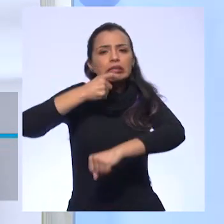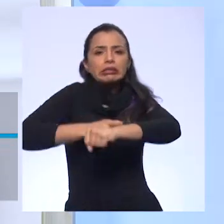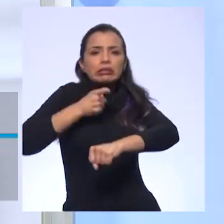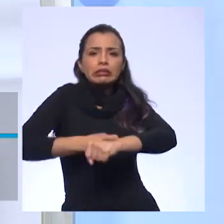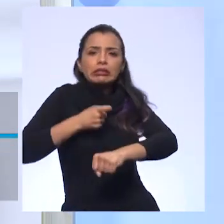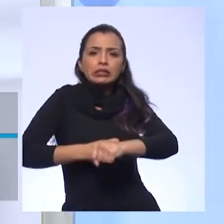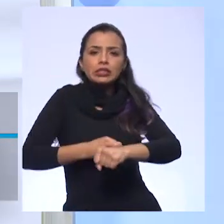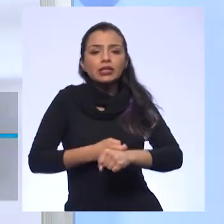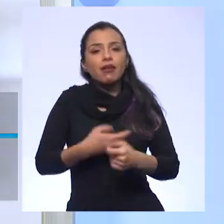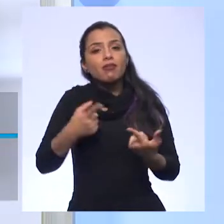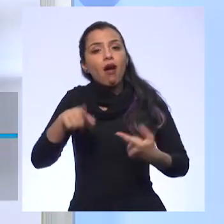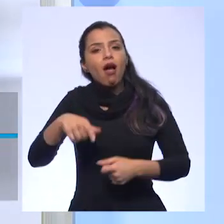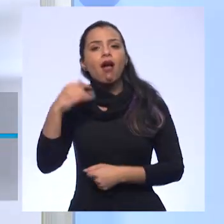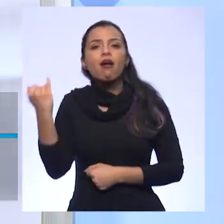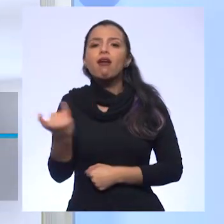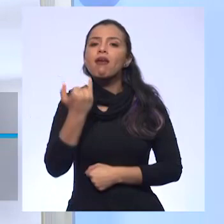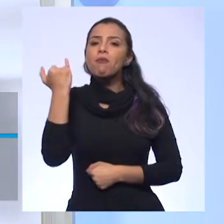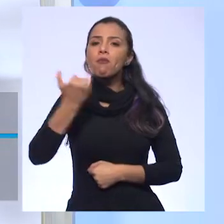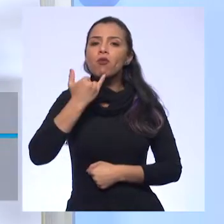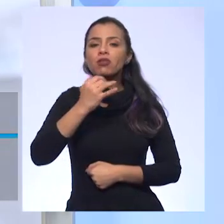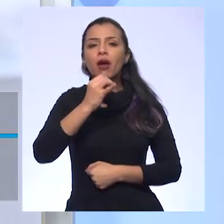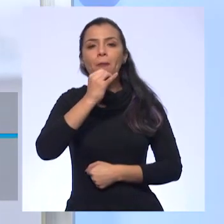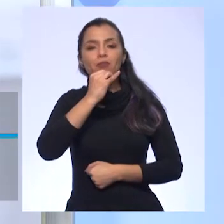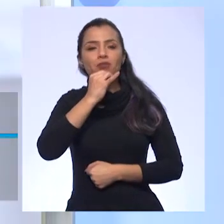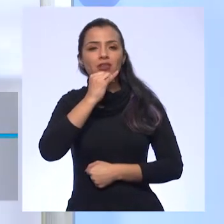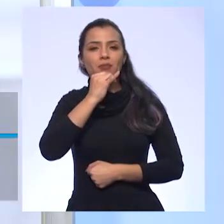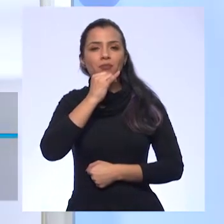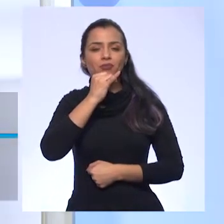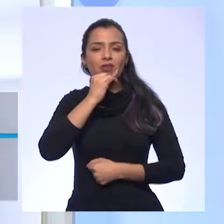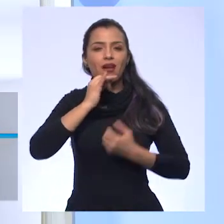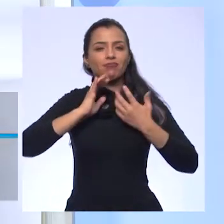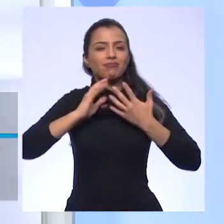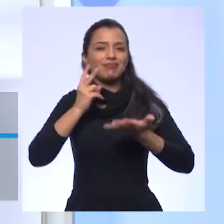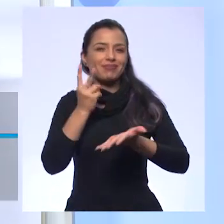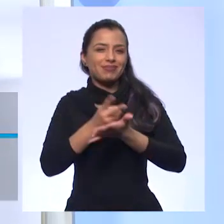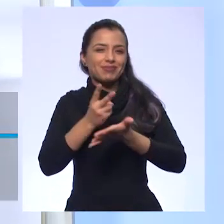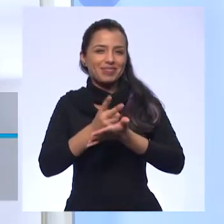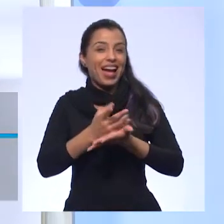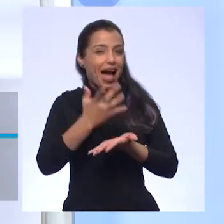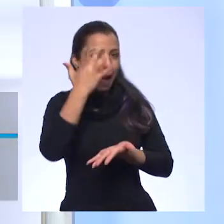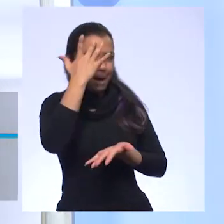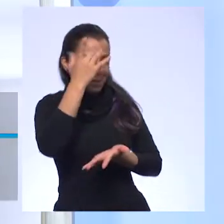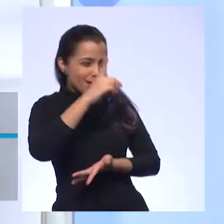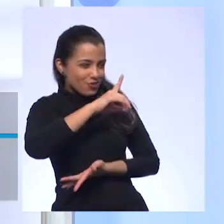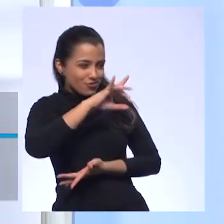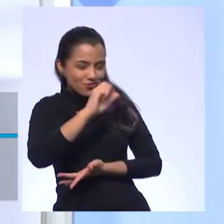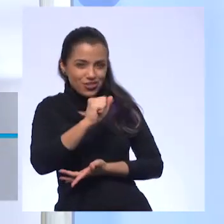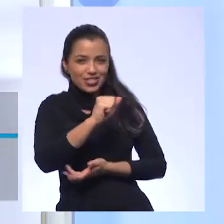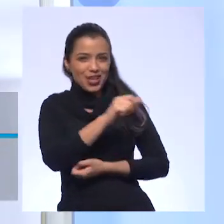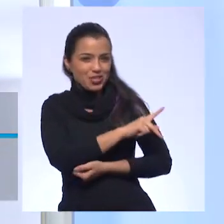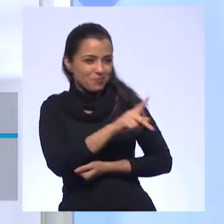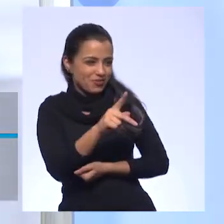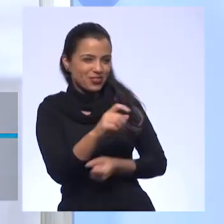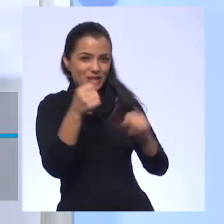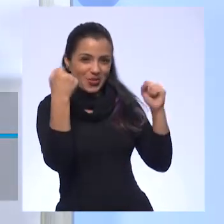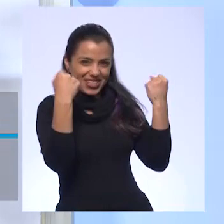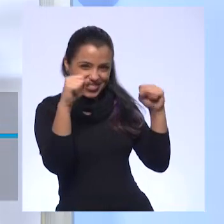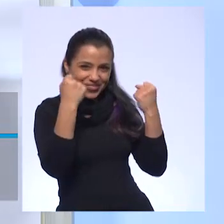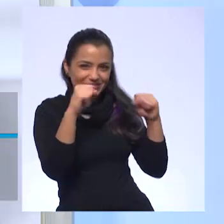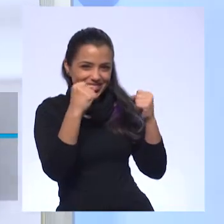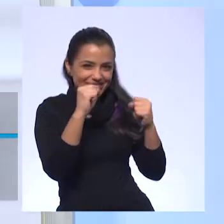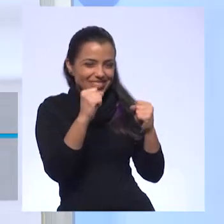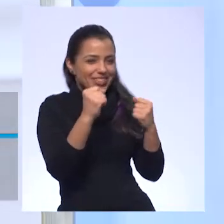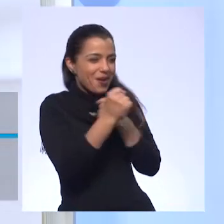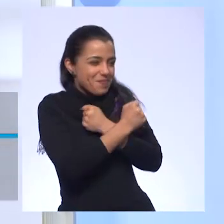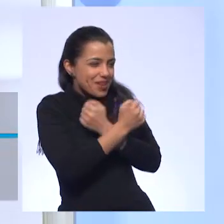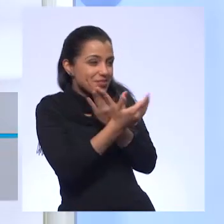que é fundamental um abraço aí antecipado amanhã, o dia do professor de educação física, do profissional da educação física. É